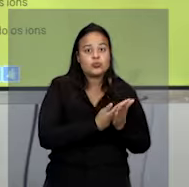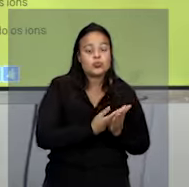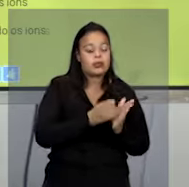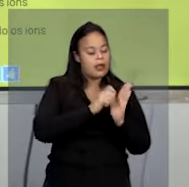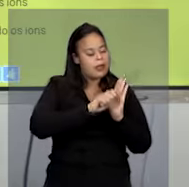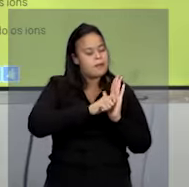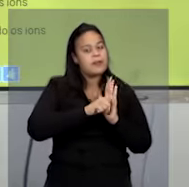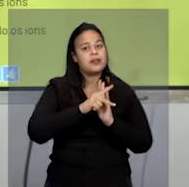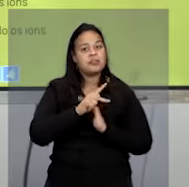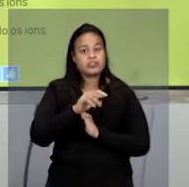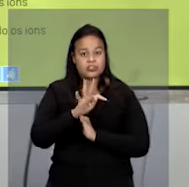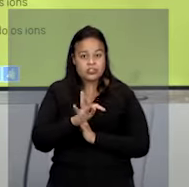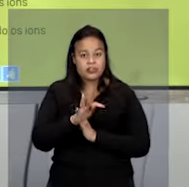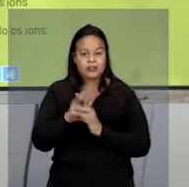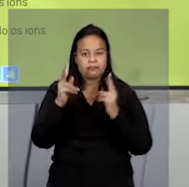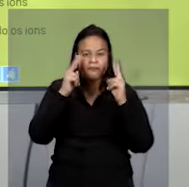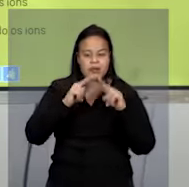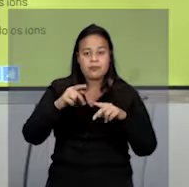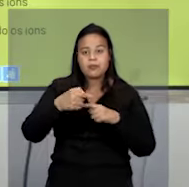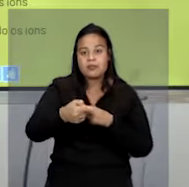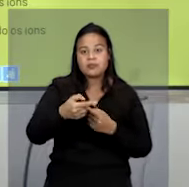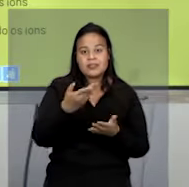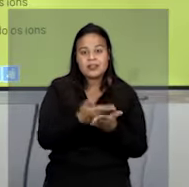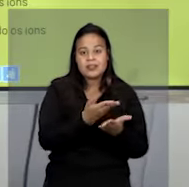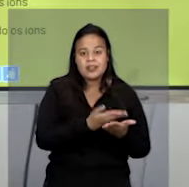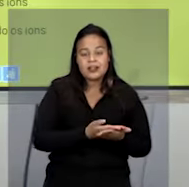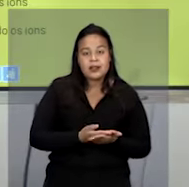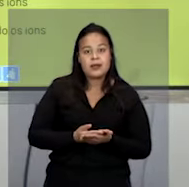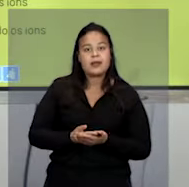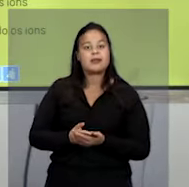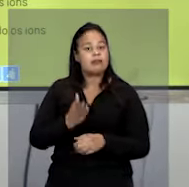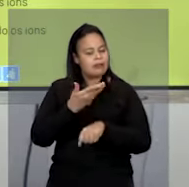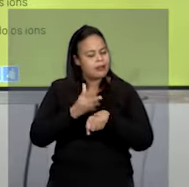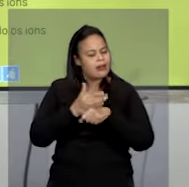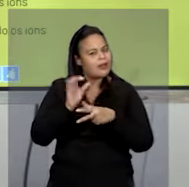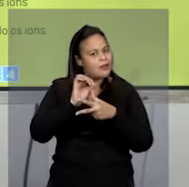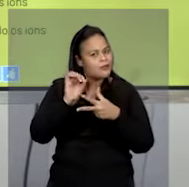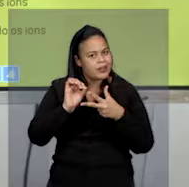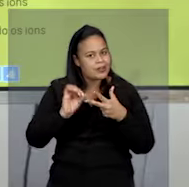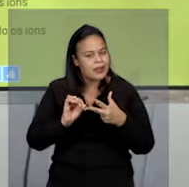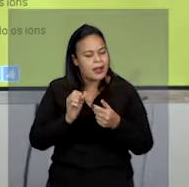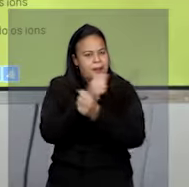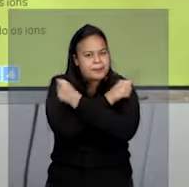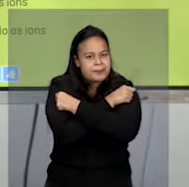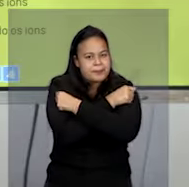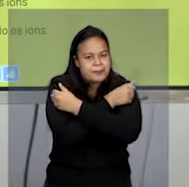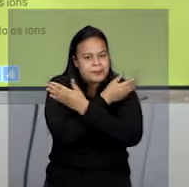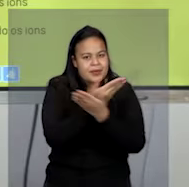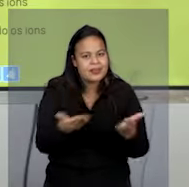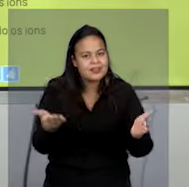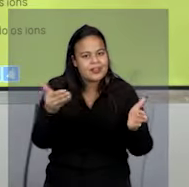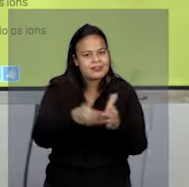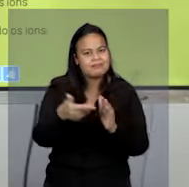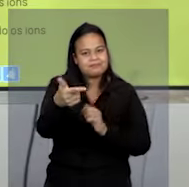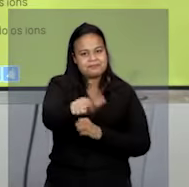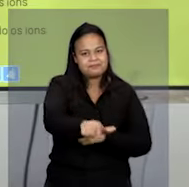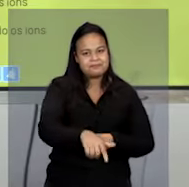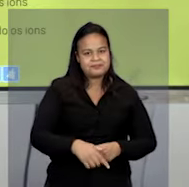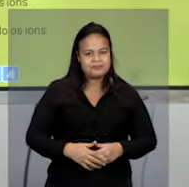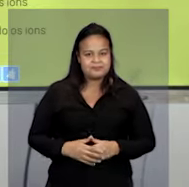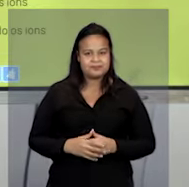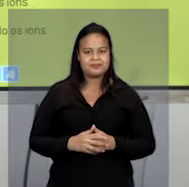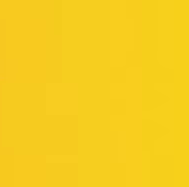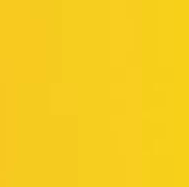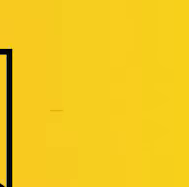vemos na próxima aula, dando continuidade a esse assunto, e se prepare para o Enem, tá? Um abraço, nos vemos na próxima aula.